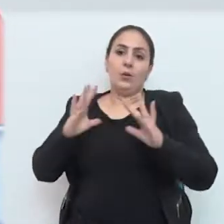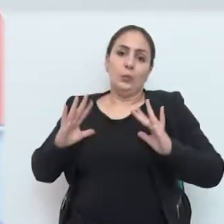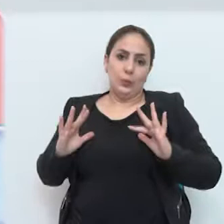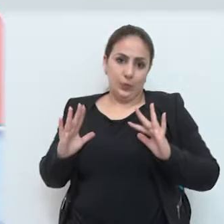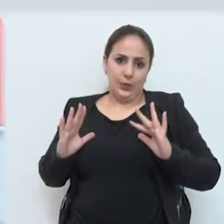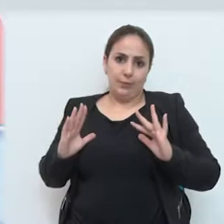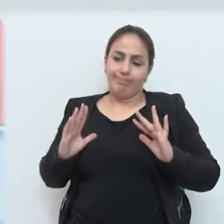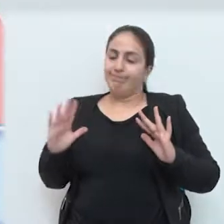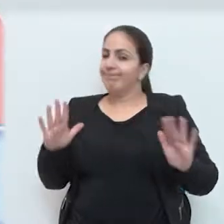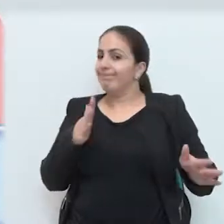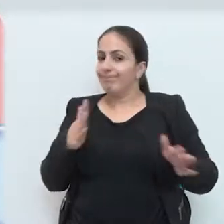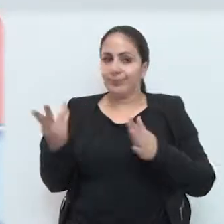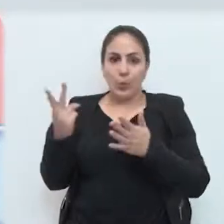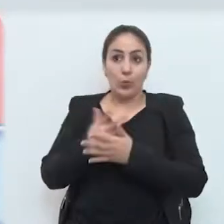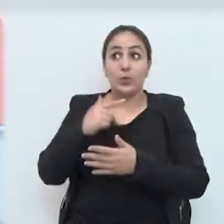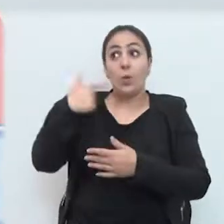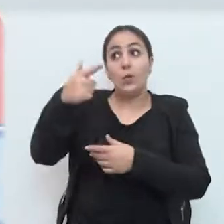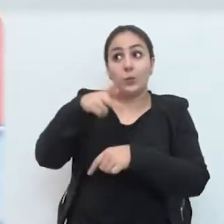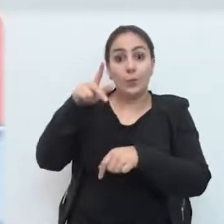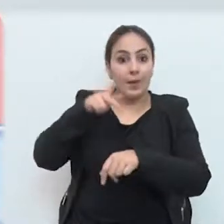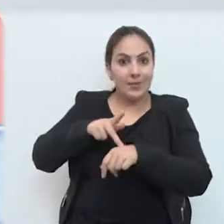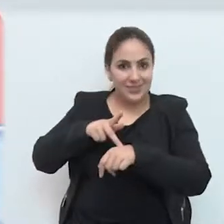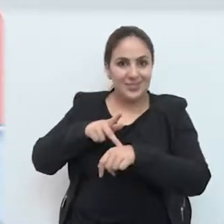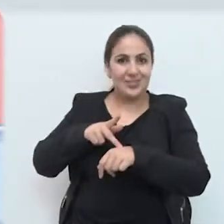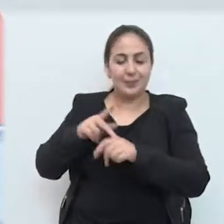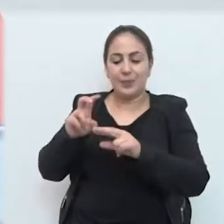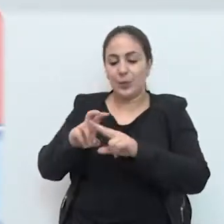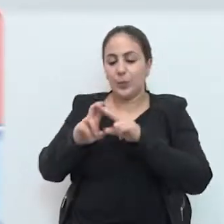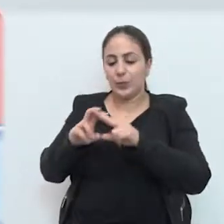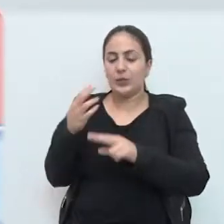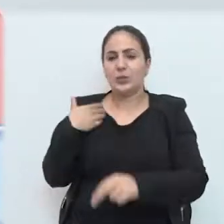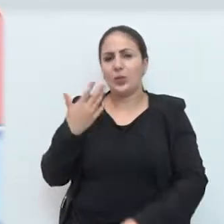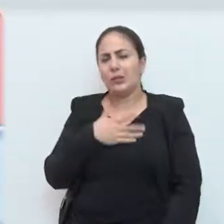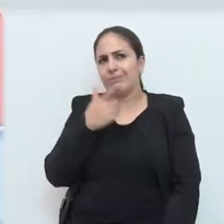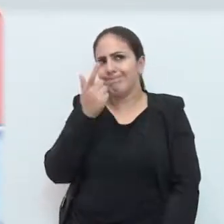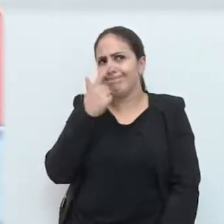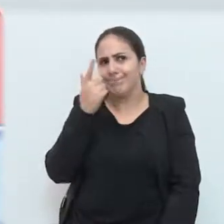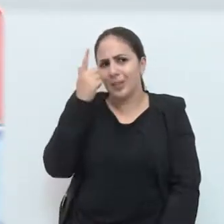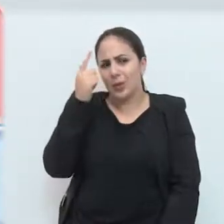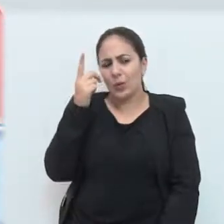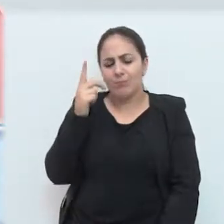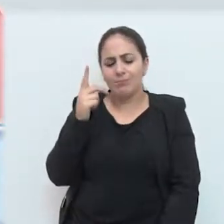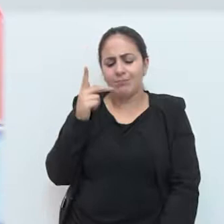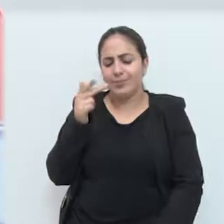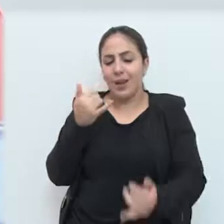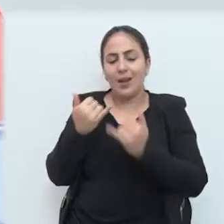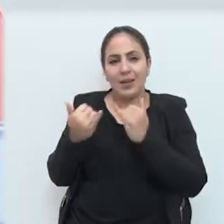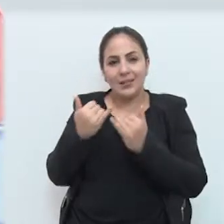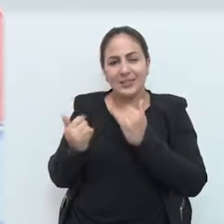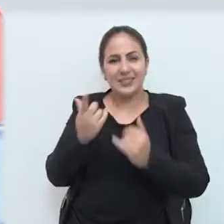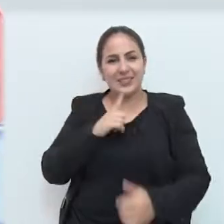férias, que às vezes não acontece em outros países do mundo. Então a gente parece que tem aquela